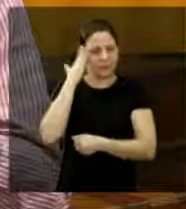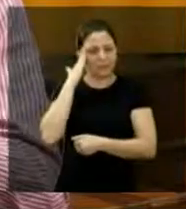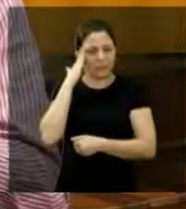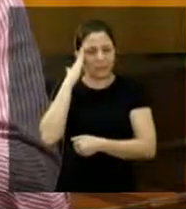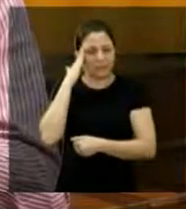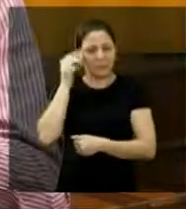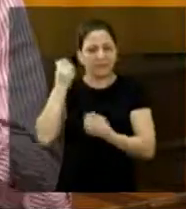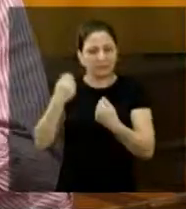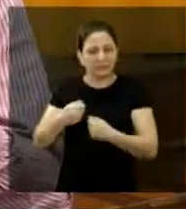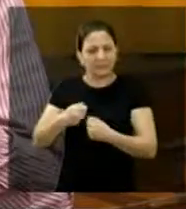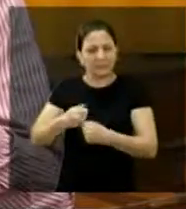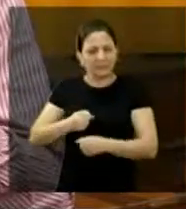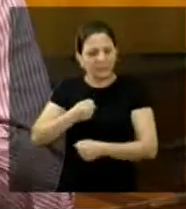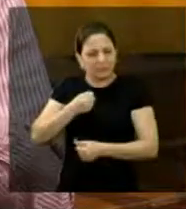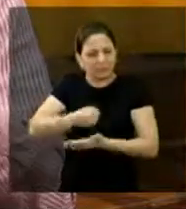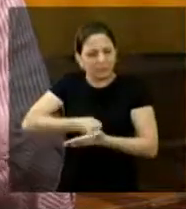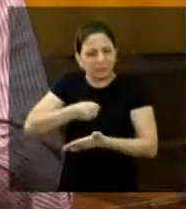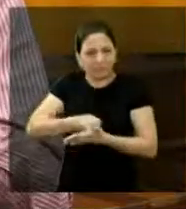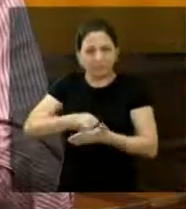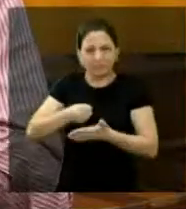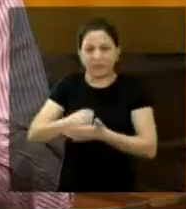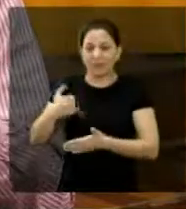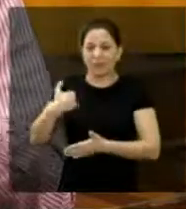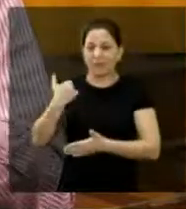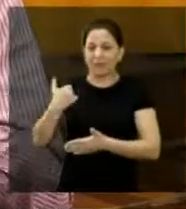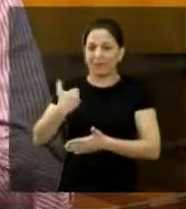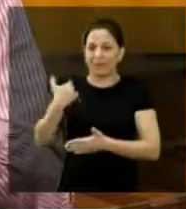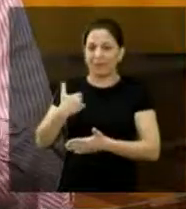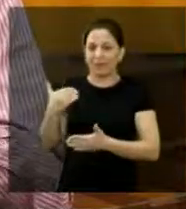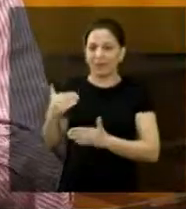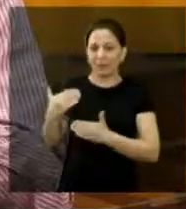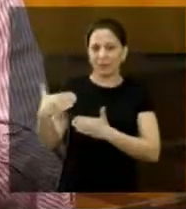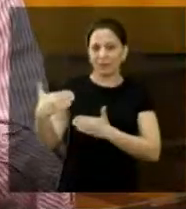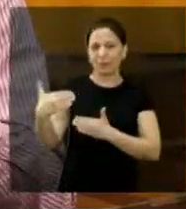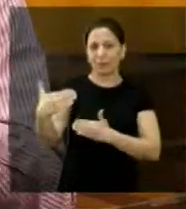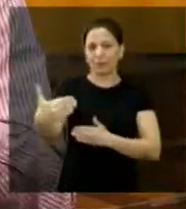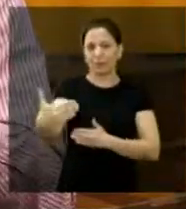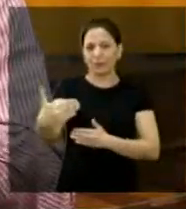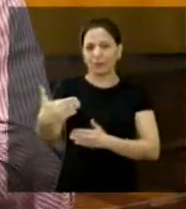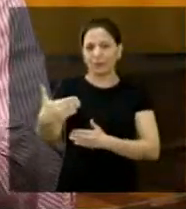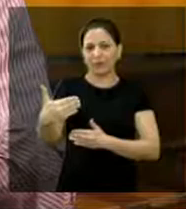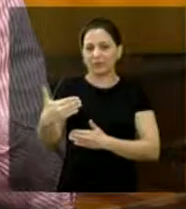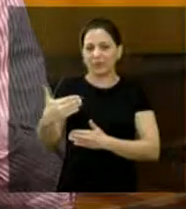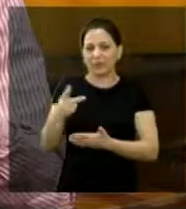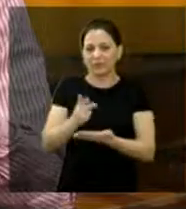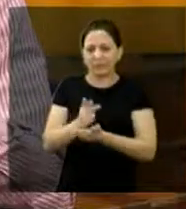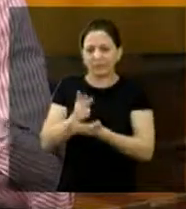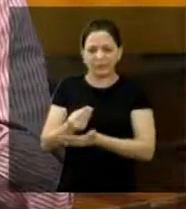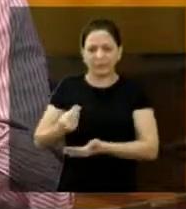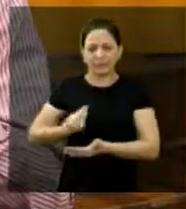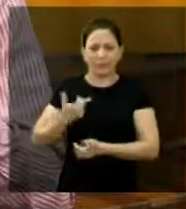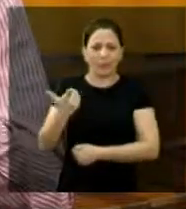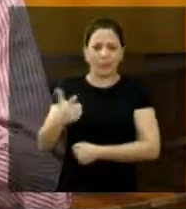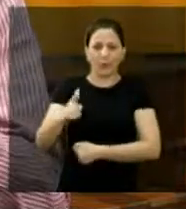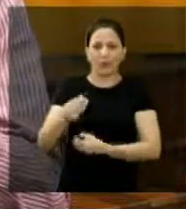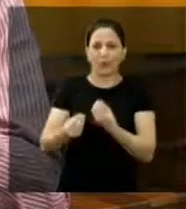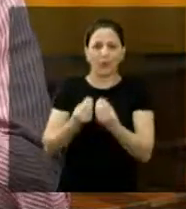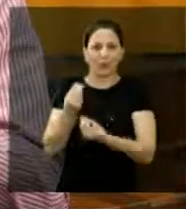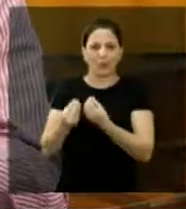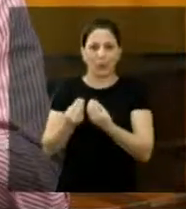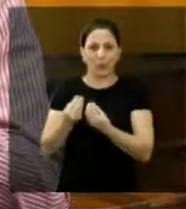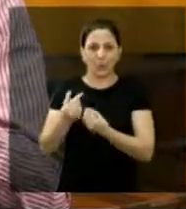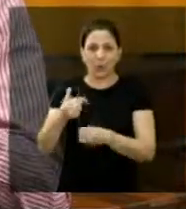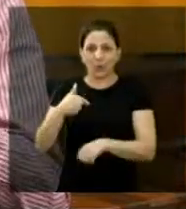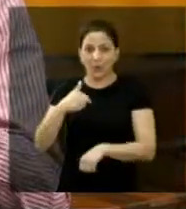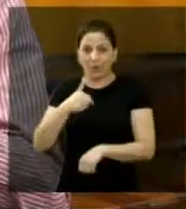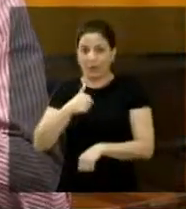muito. E a idade vai chegando. Não tem como você querer entender que você é eterno. Você tem um tempo. O meu tempo, eu acredito que